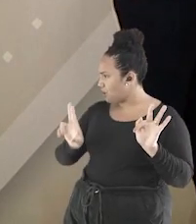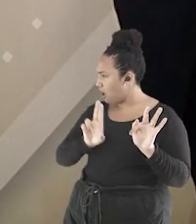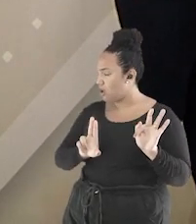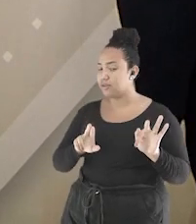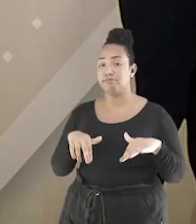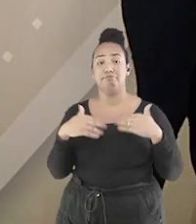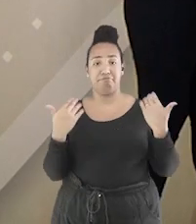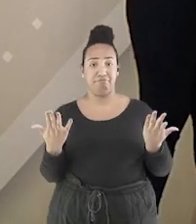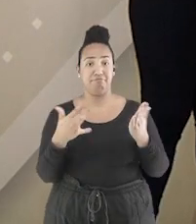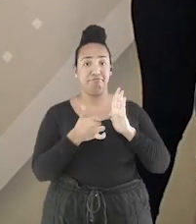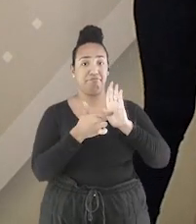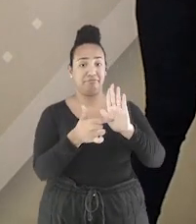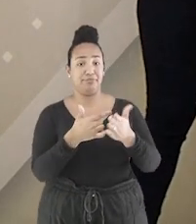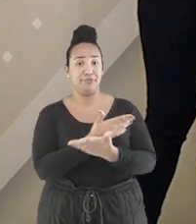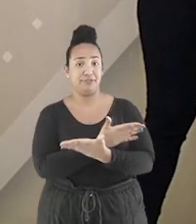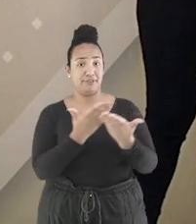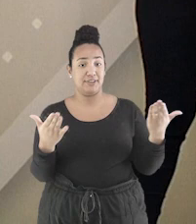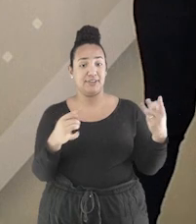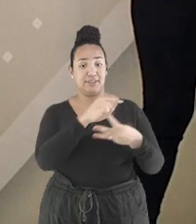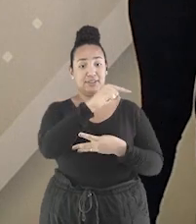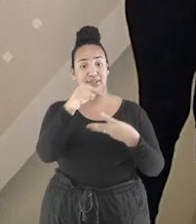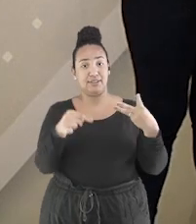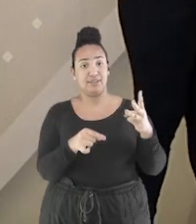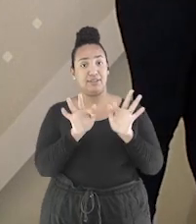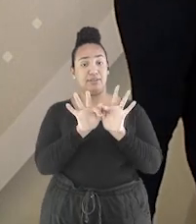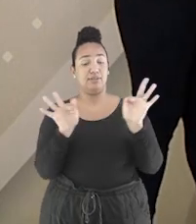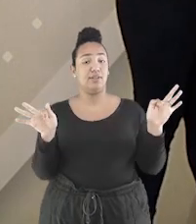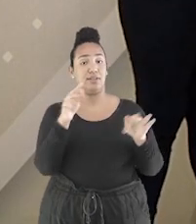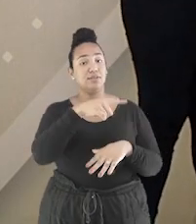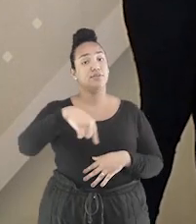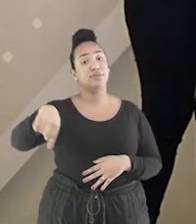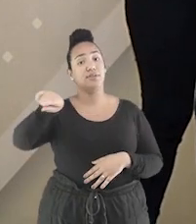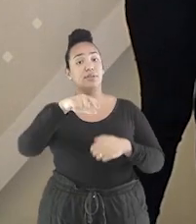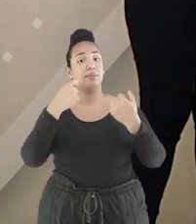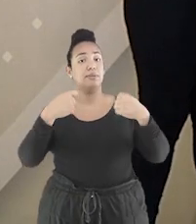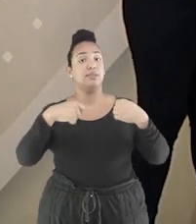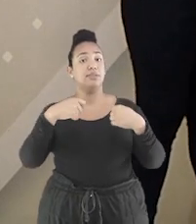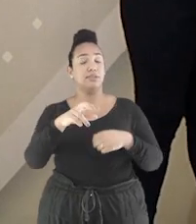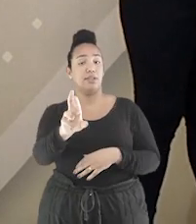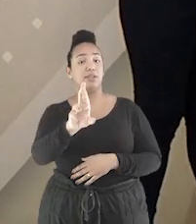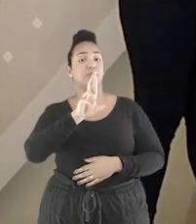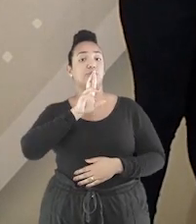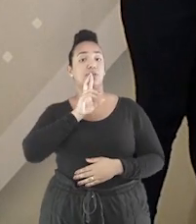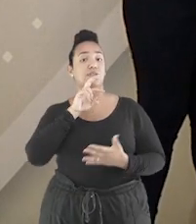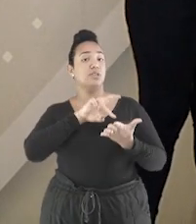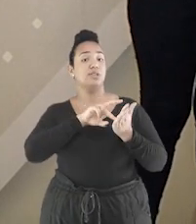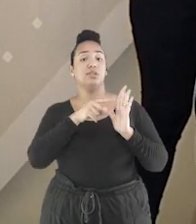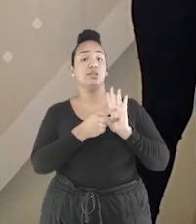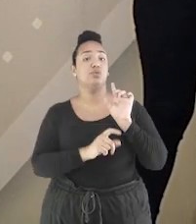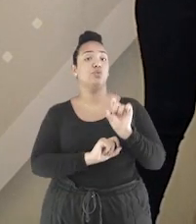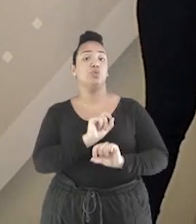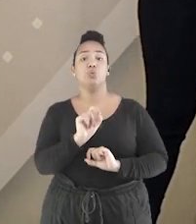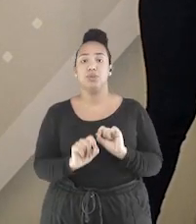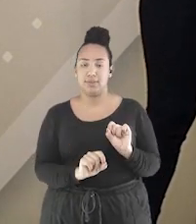vamos mostrar para vocês aí de casa três expressões e vocês têm que nos dizer o que elas significam,